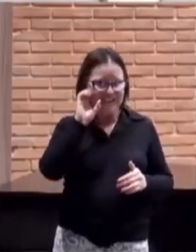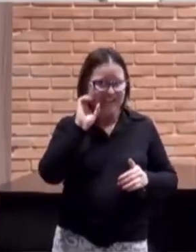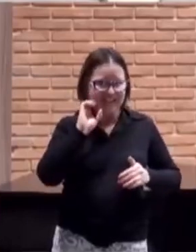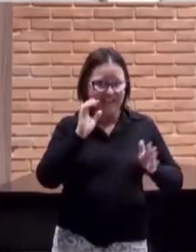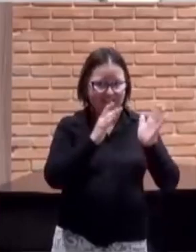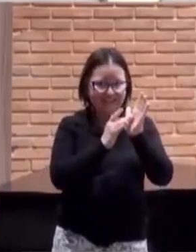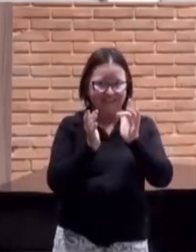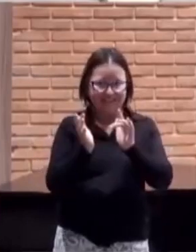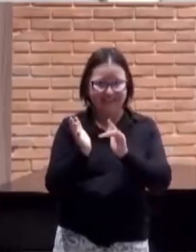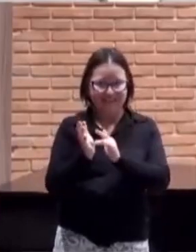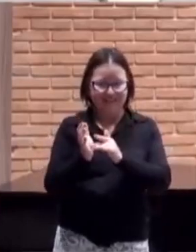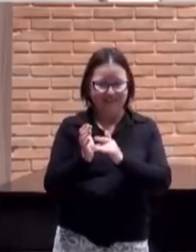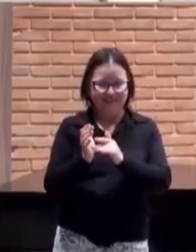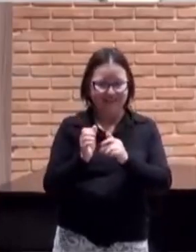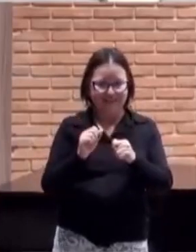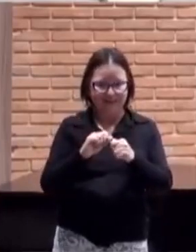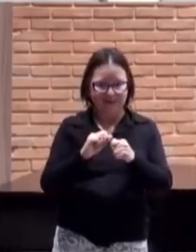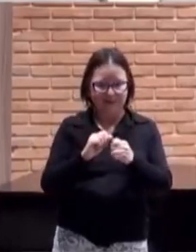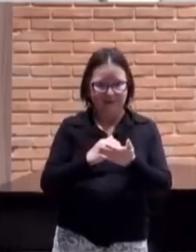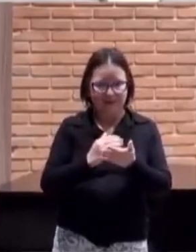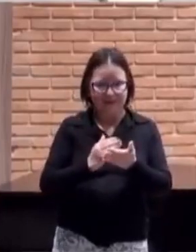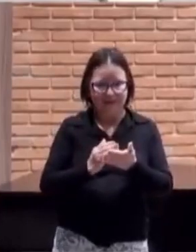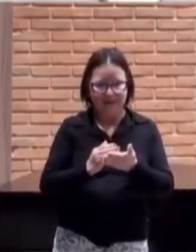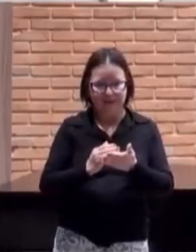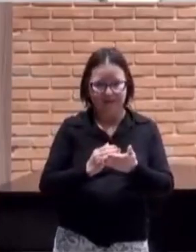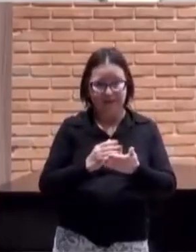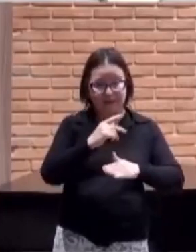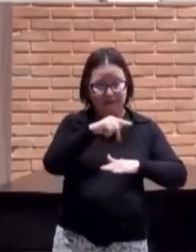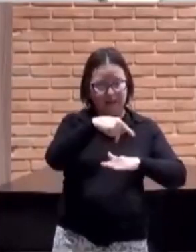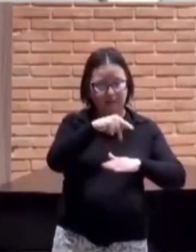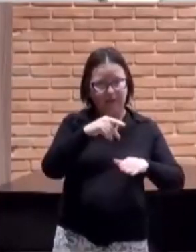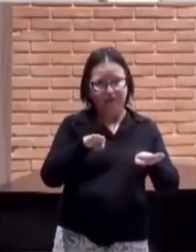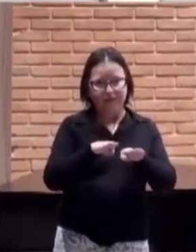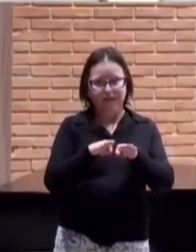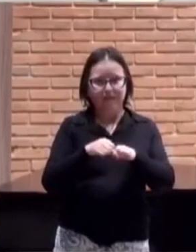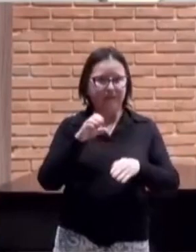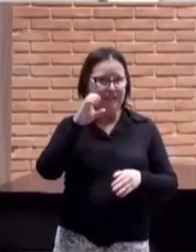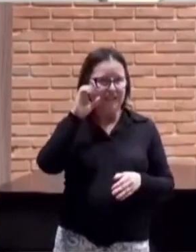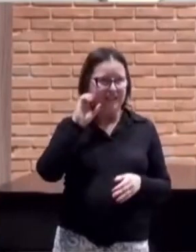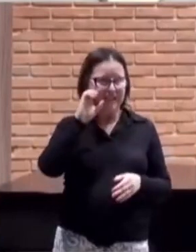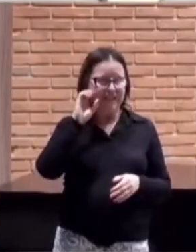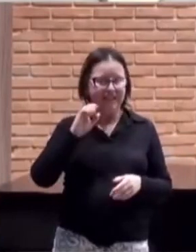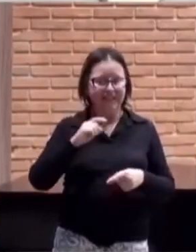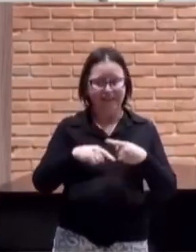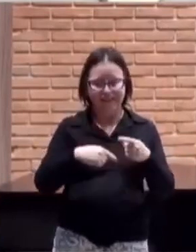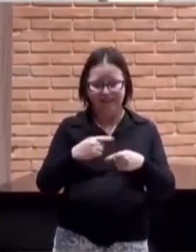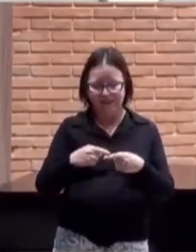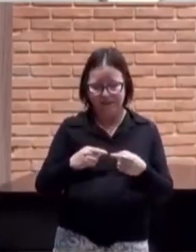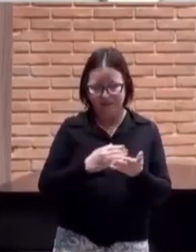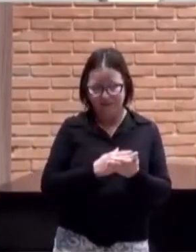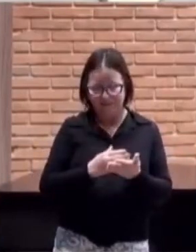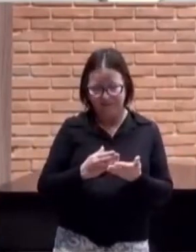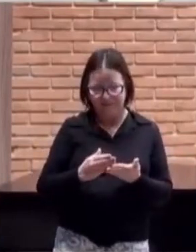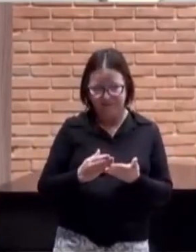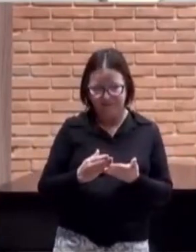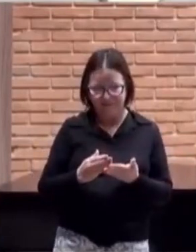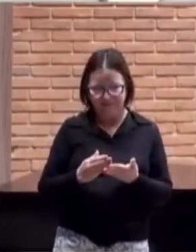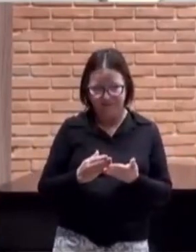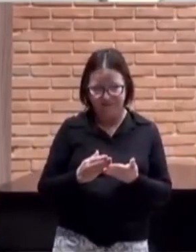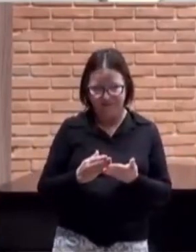Jesus participando com seus discípulos na Páscoa e na ceia, e depois ele começa a fazer uma série